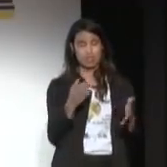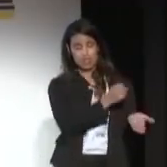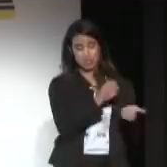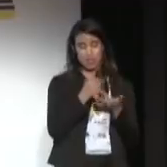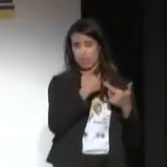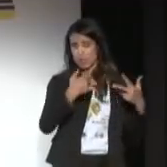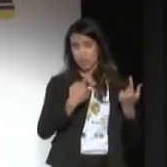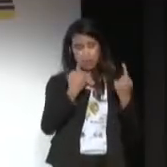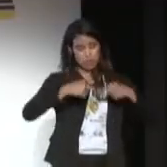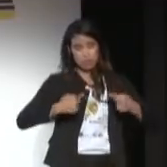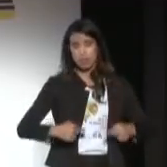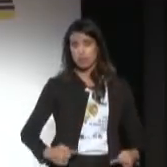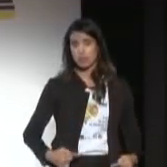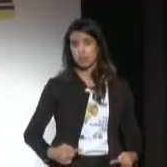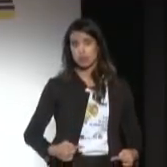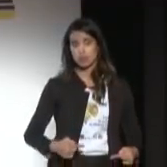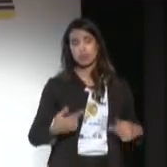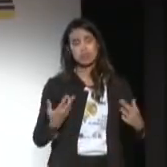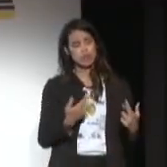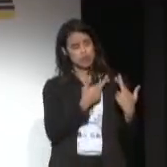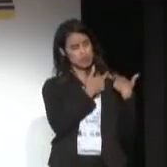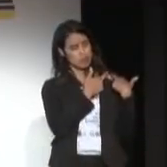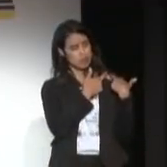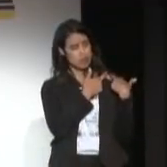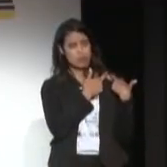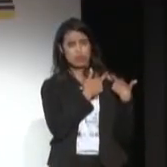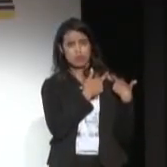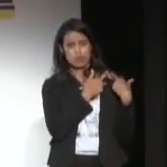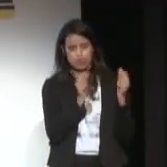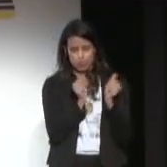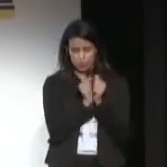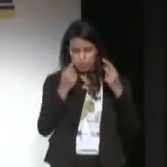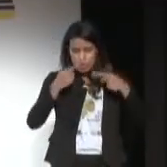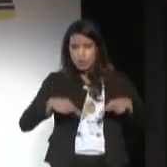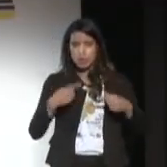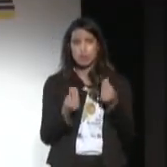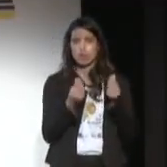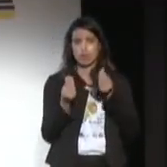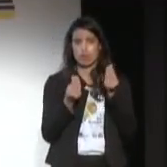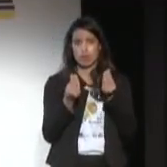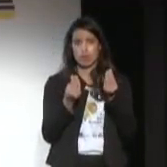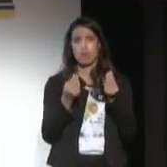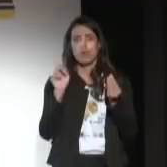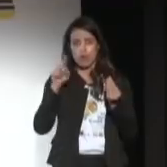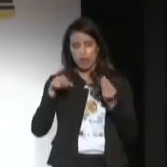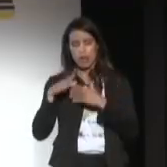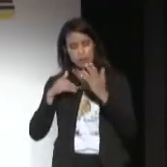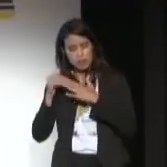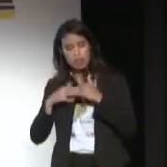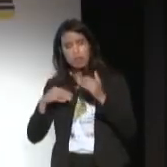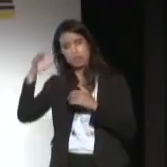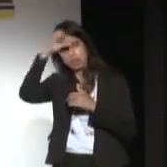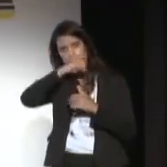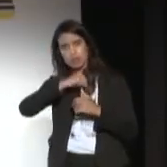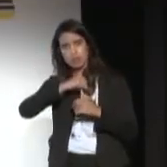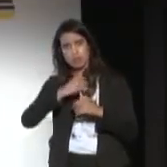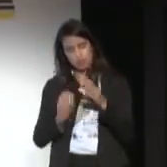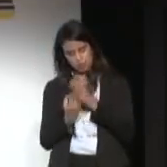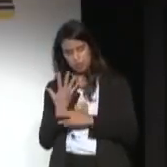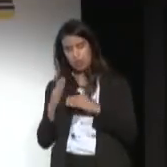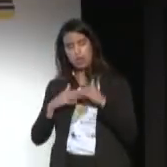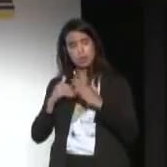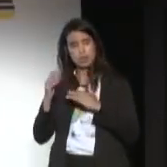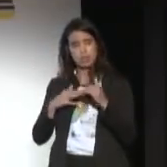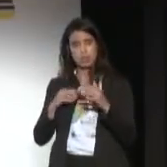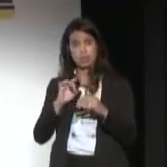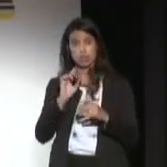Tá? E o que é ser responsável com esses desafios? É adquirir habilidades. E adquirir habilidades é não só